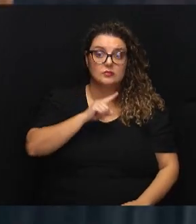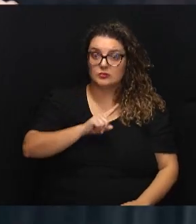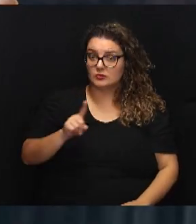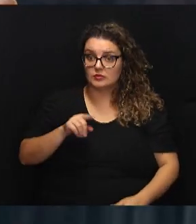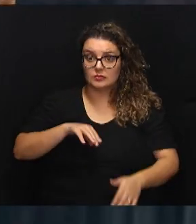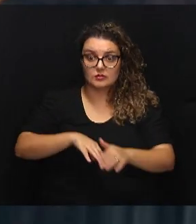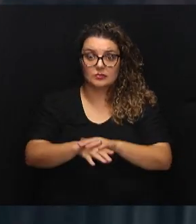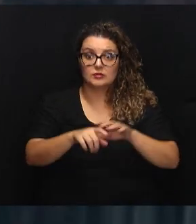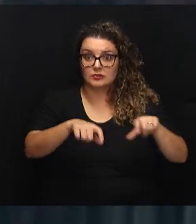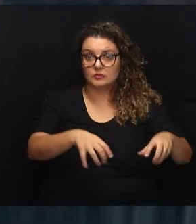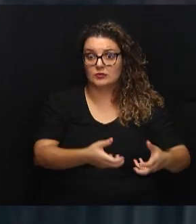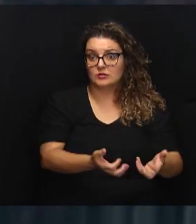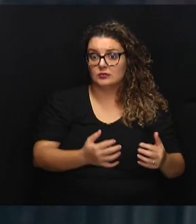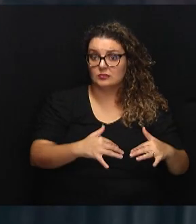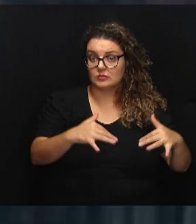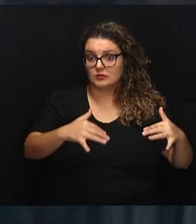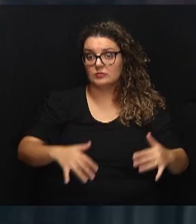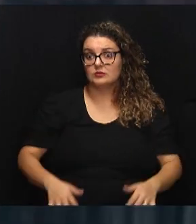para o estádio.